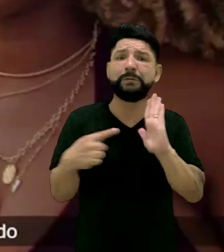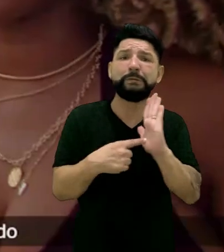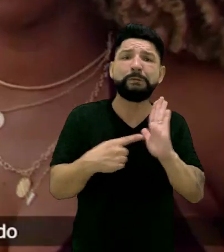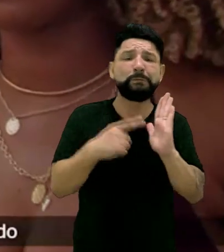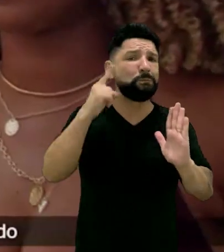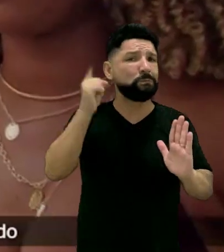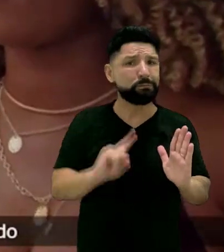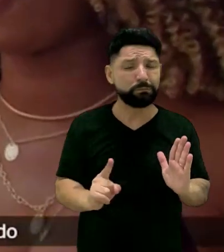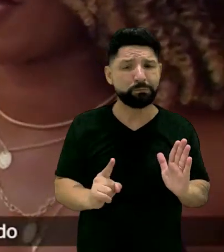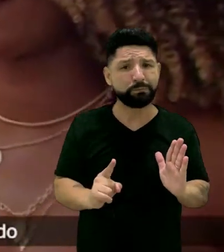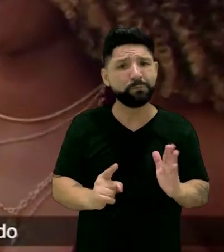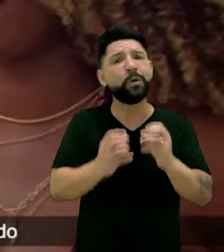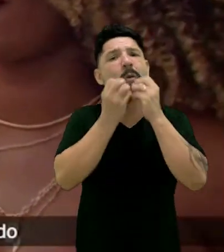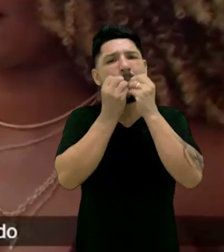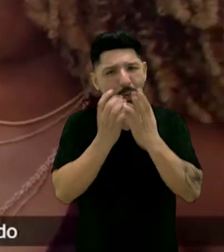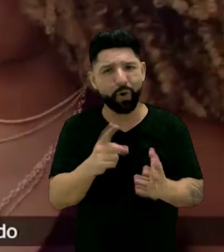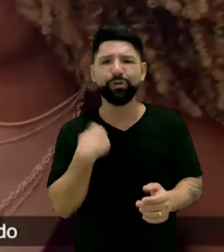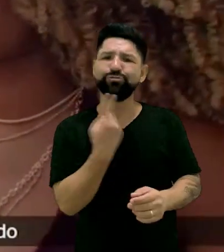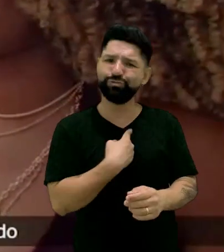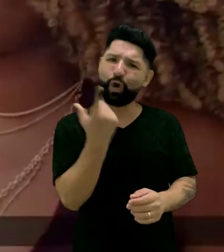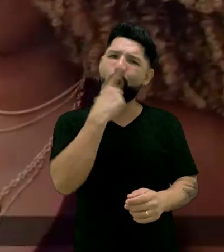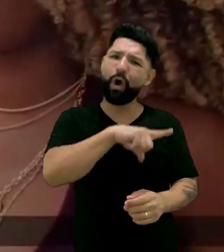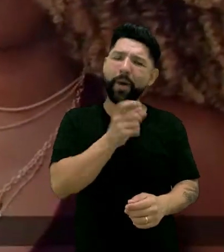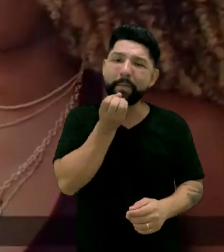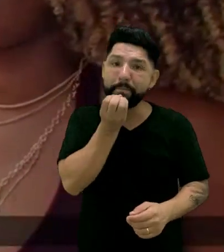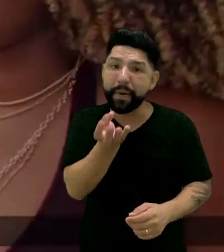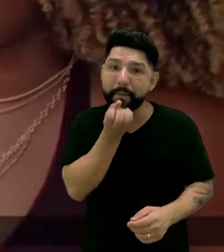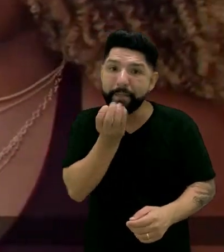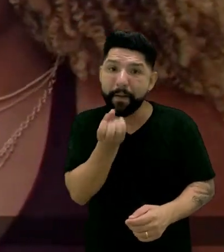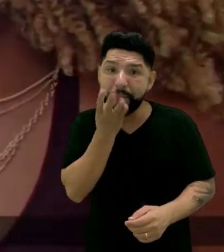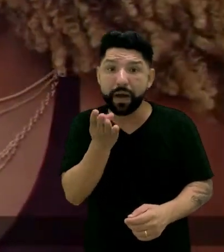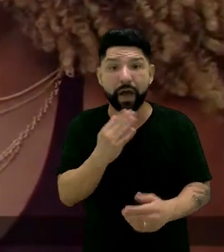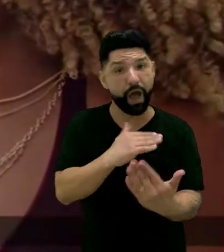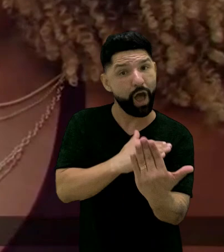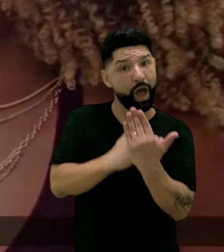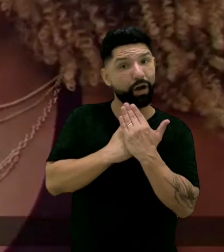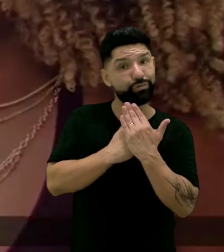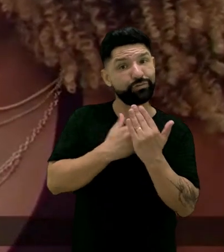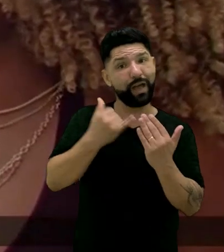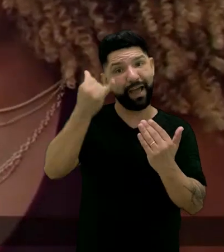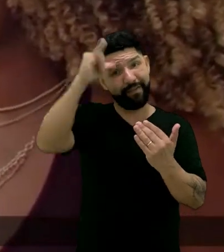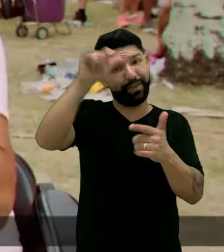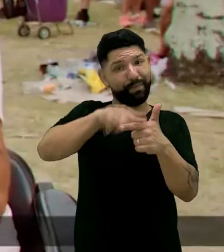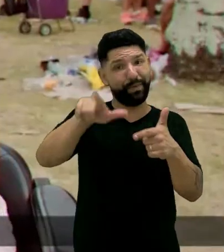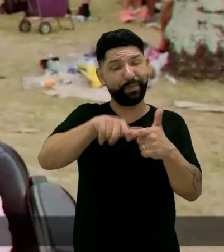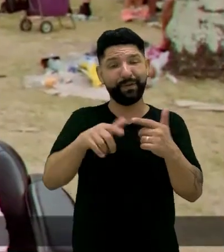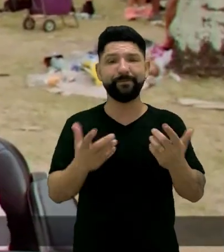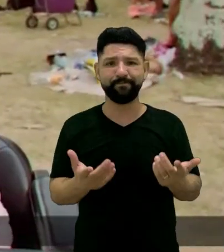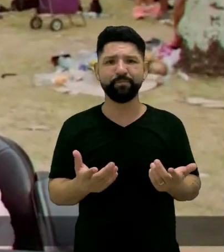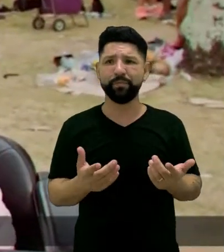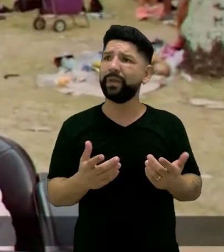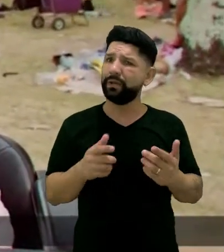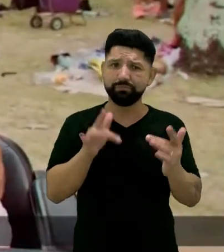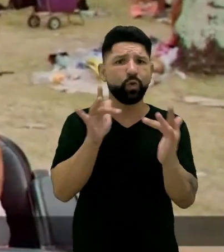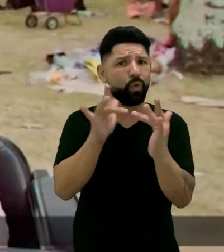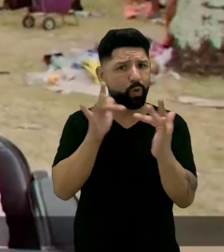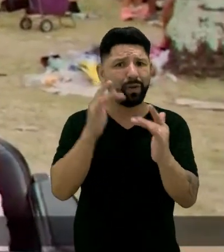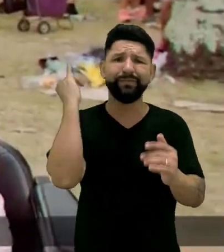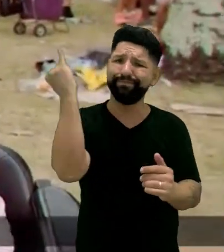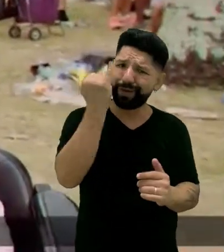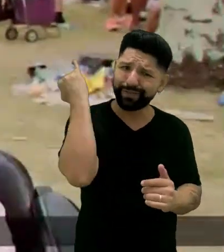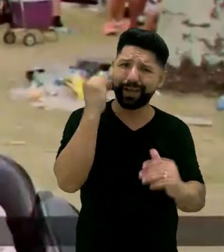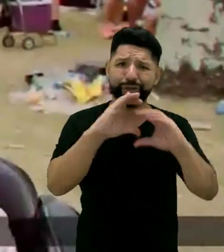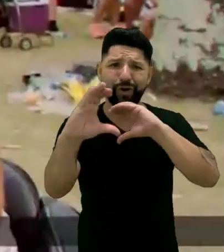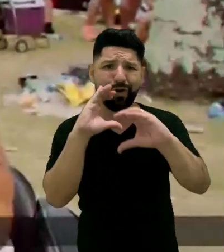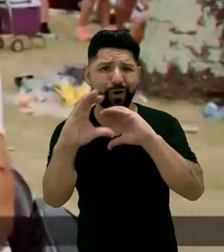quem denunciar. Isso aí é uma forma da gente acabar se expressando e até nos ajudar e ajudar outras pessoas também. E necessita de um canal para a gente falar